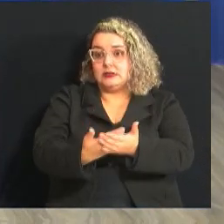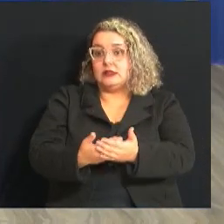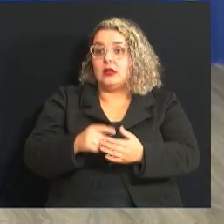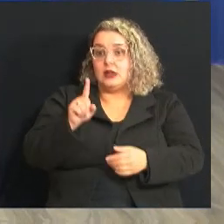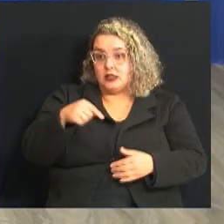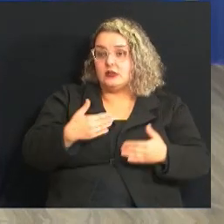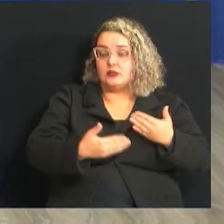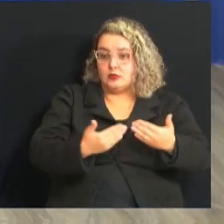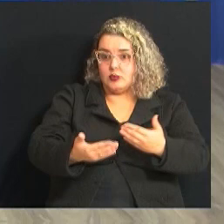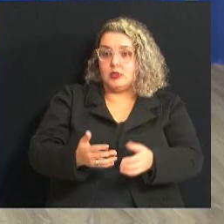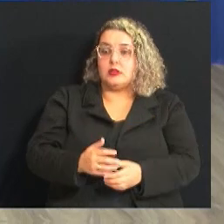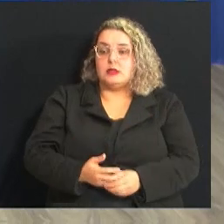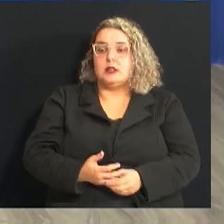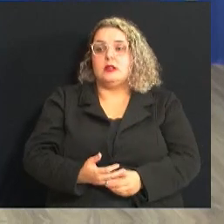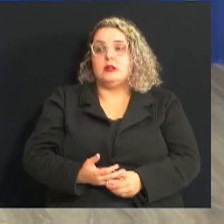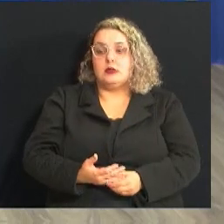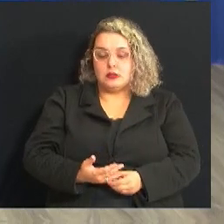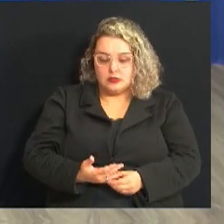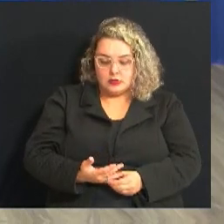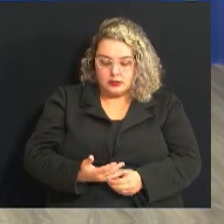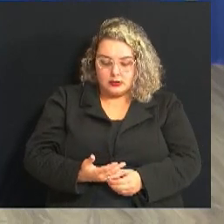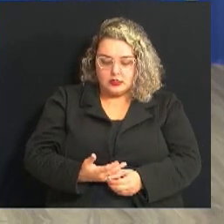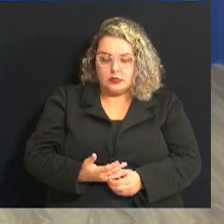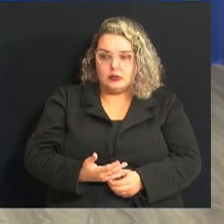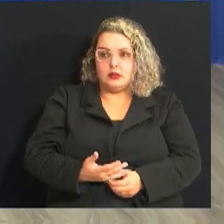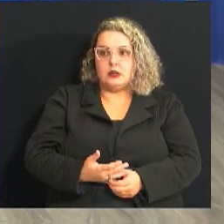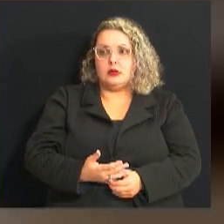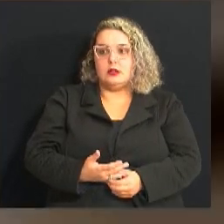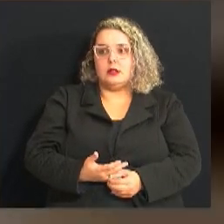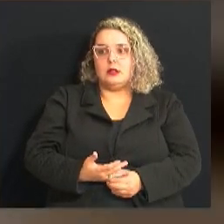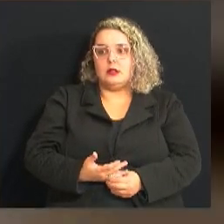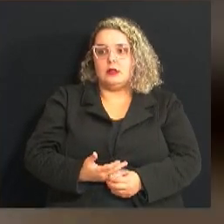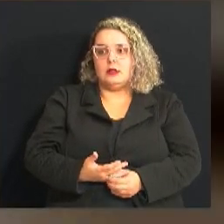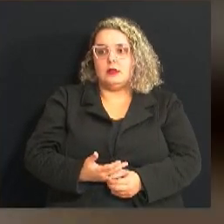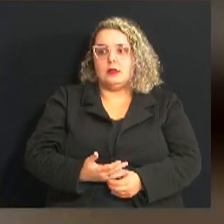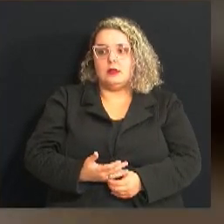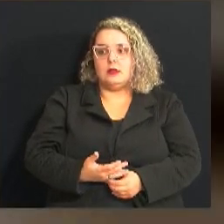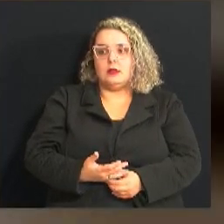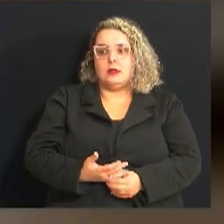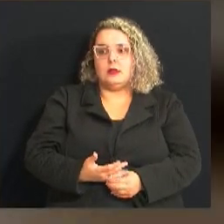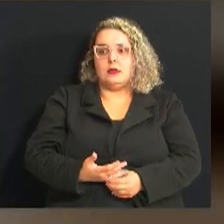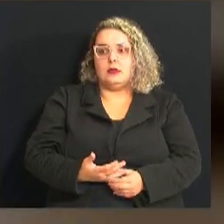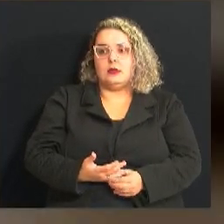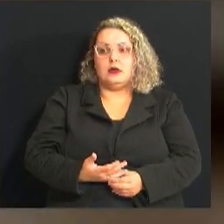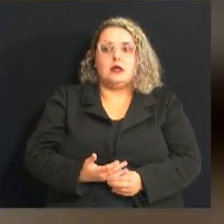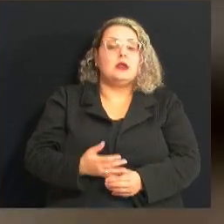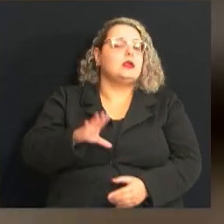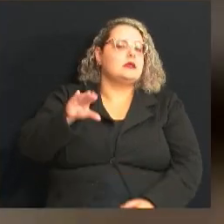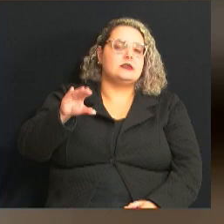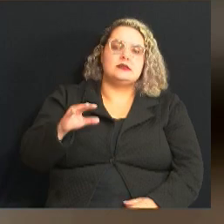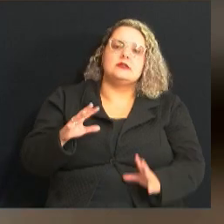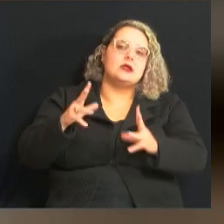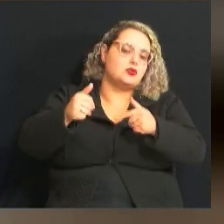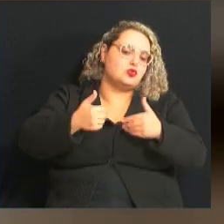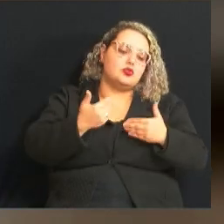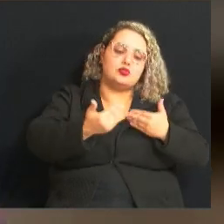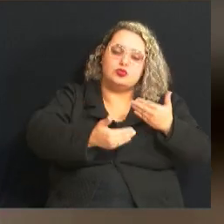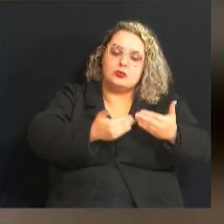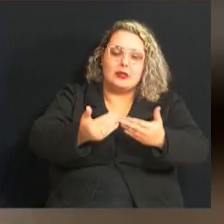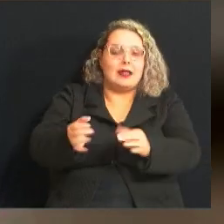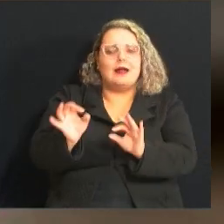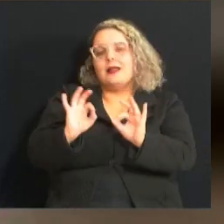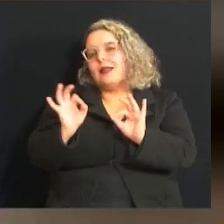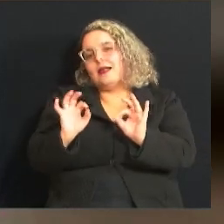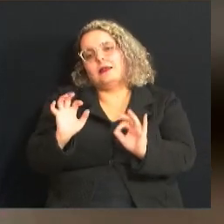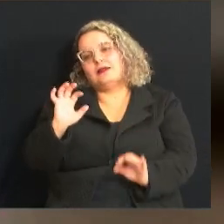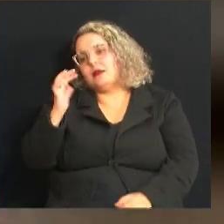né? Sempre. Em ciência, tudo é processo, Nada acontece assim